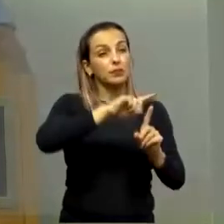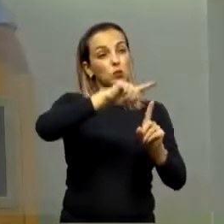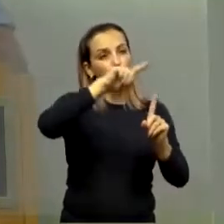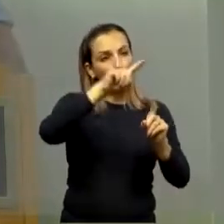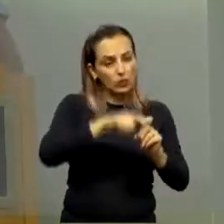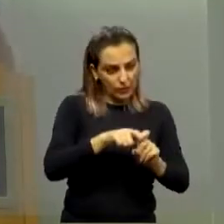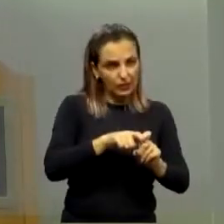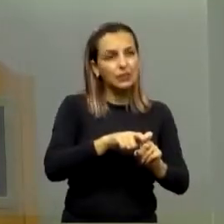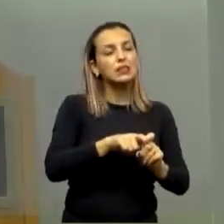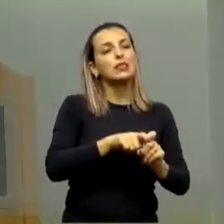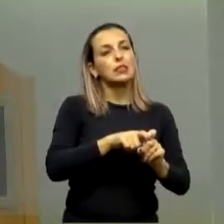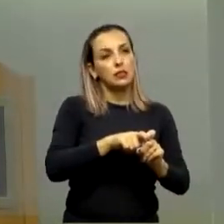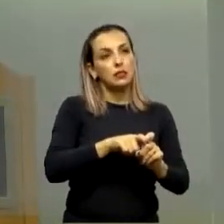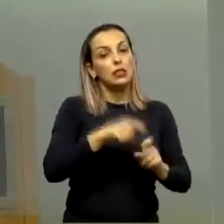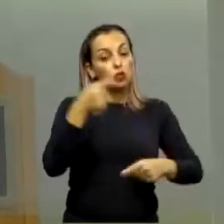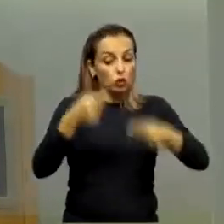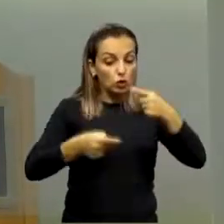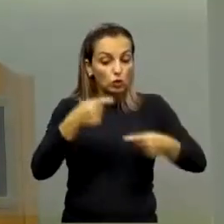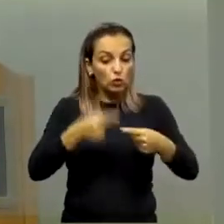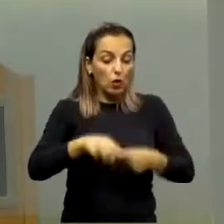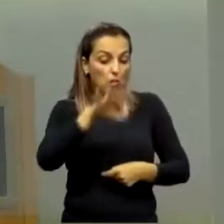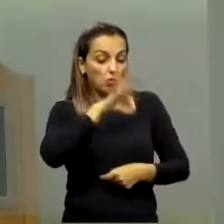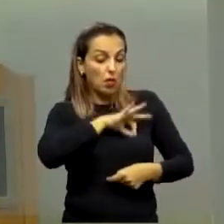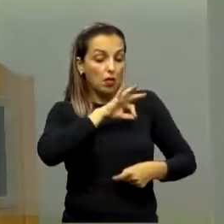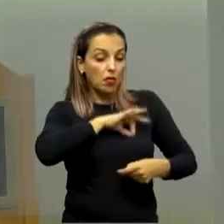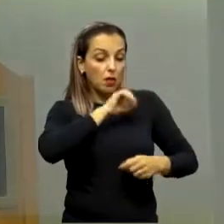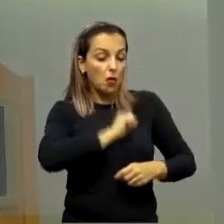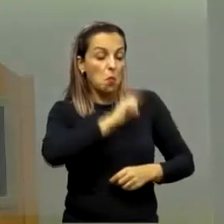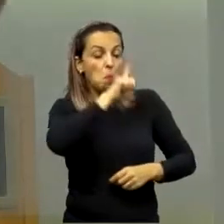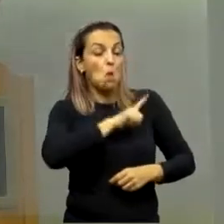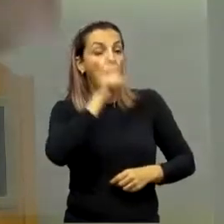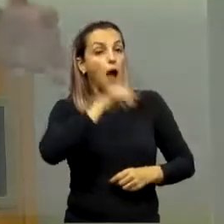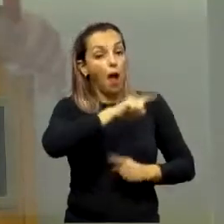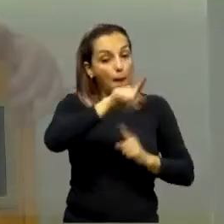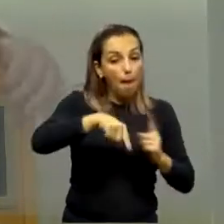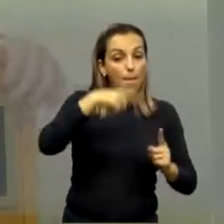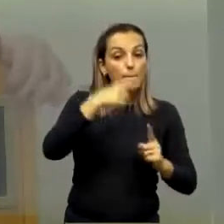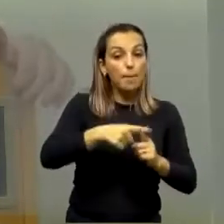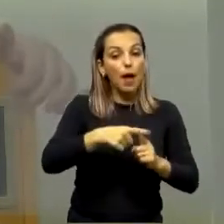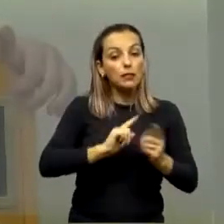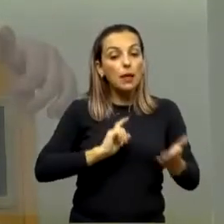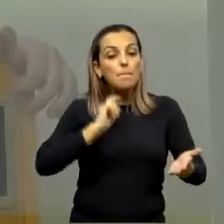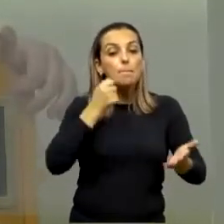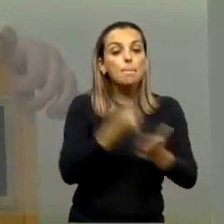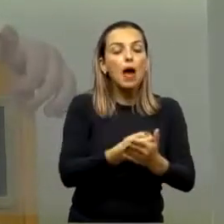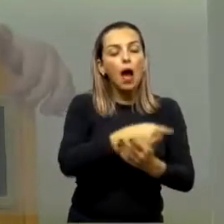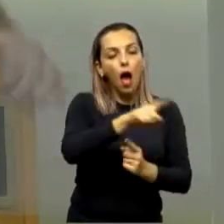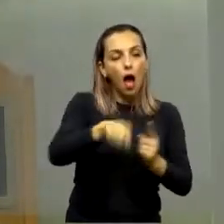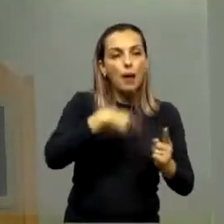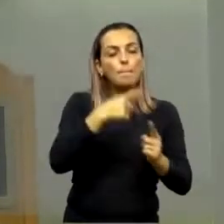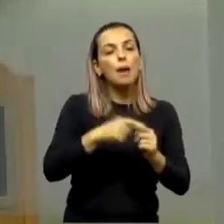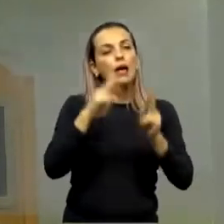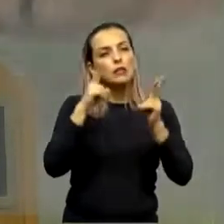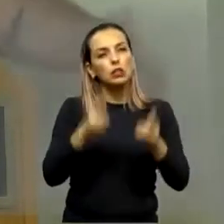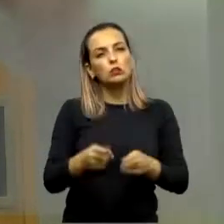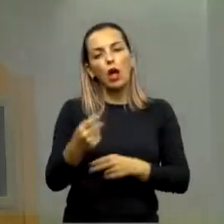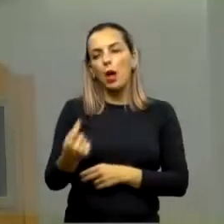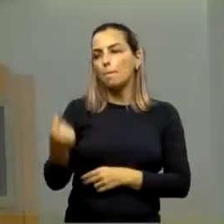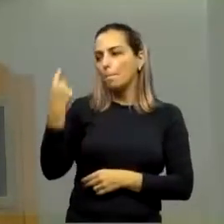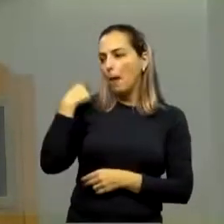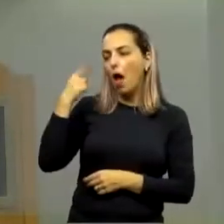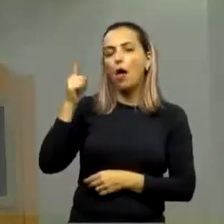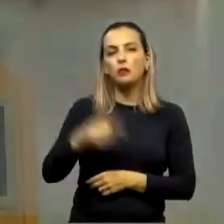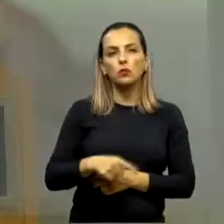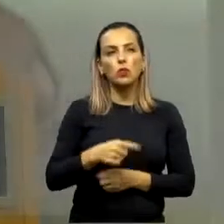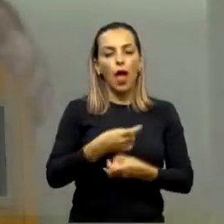isso era batendo aí o aumento do salário dos trabalhadores da as flores mais um reajuste Como foi o atrás das agências reguladoras